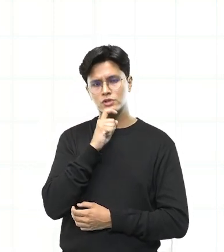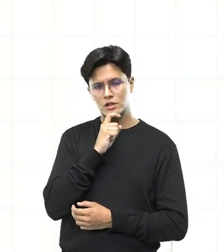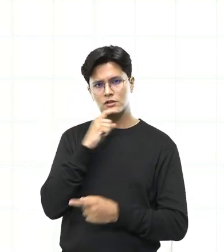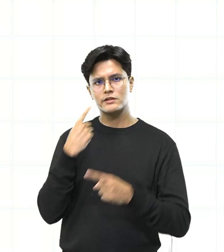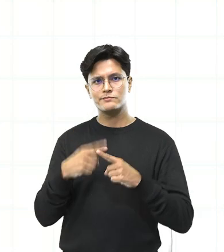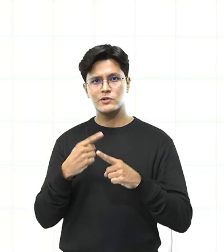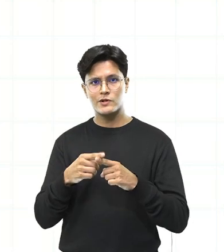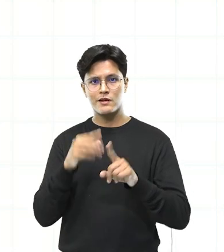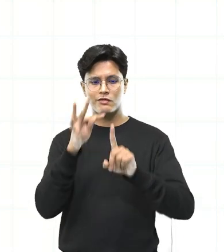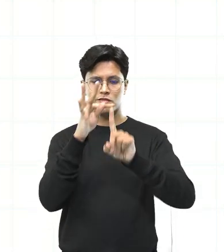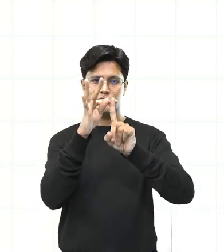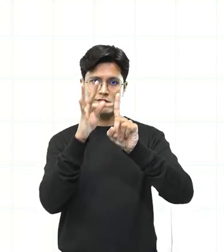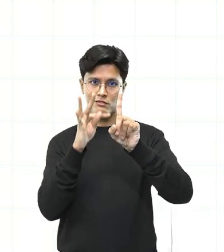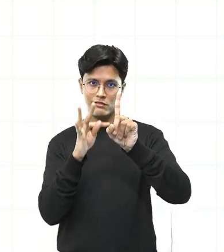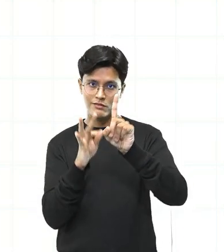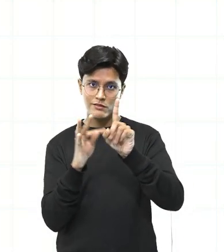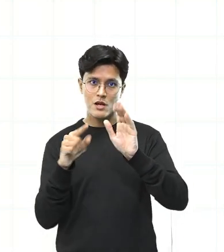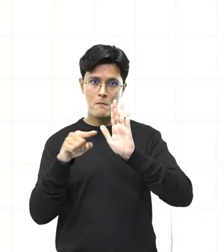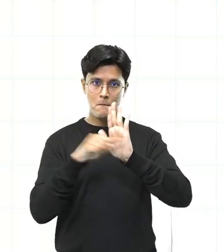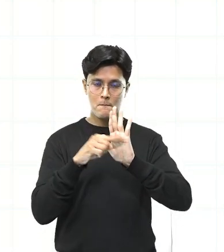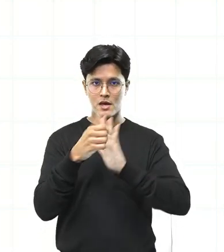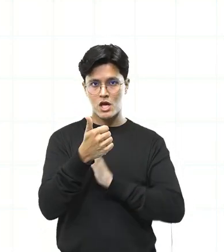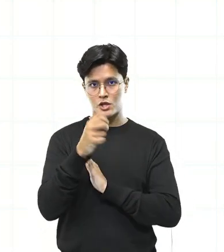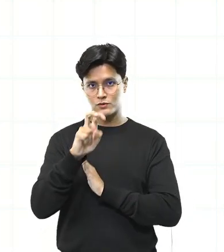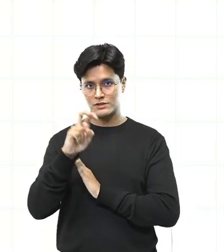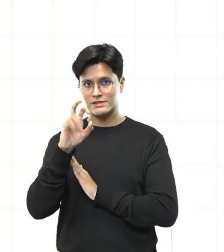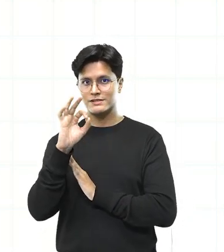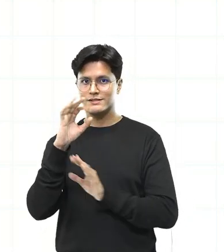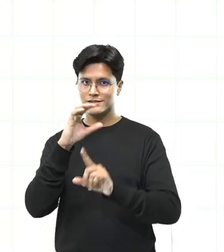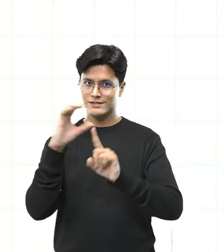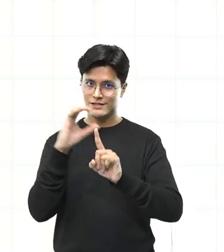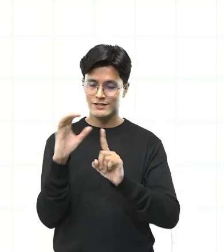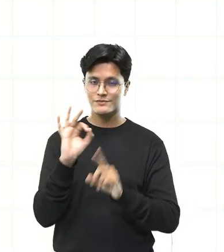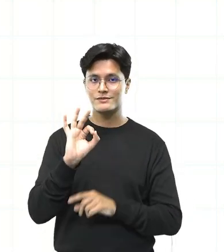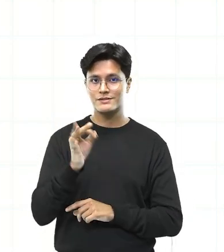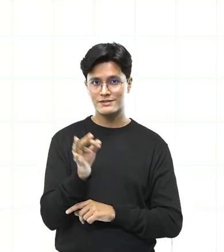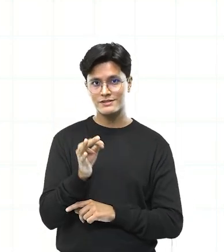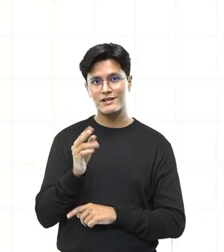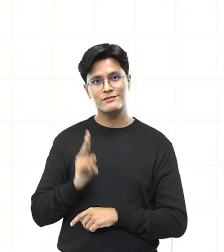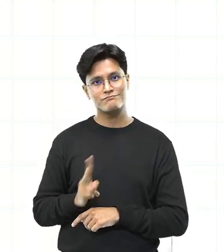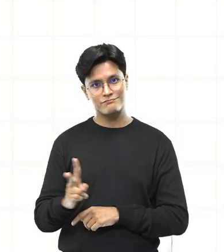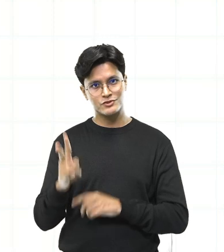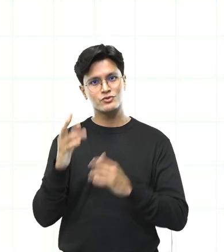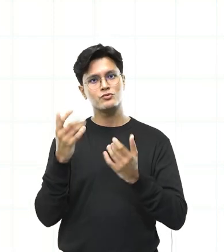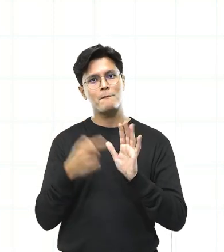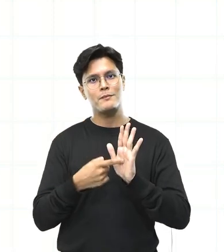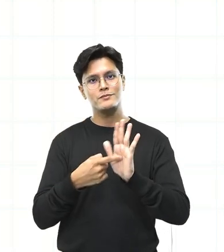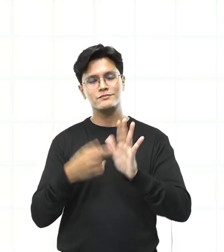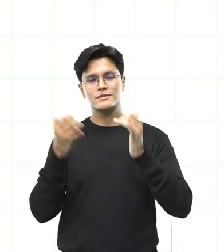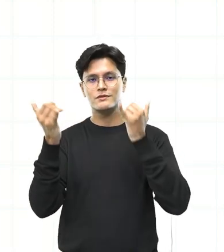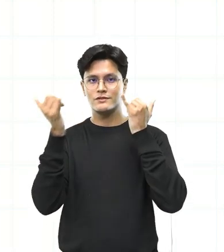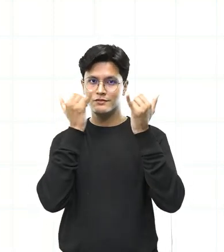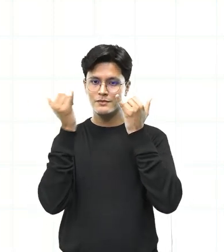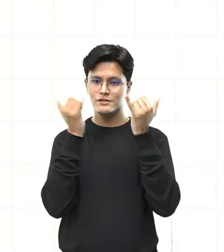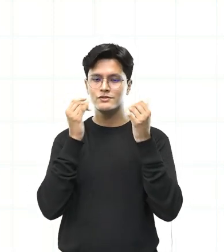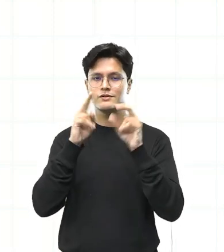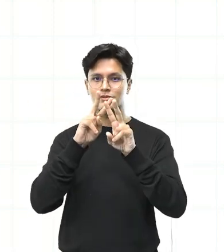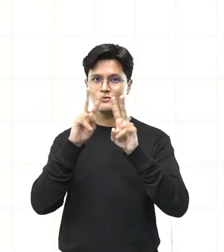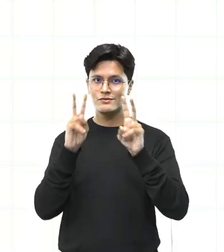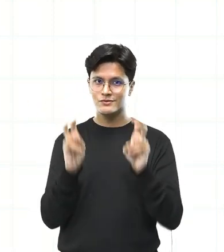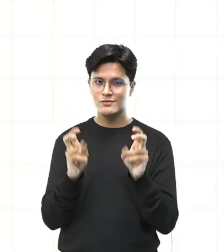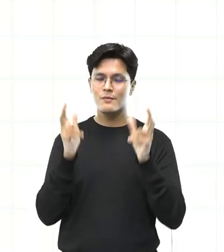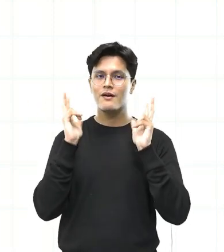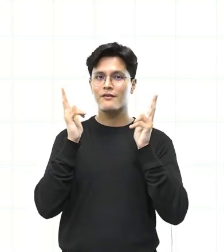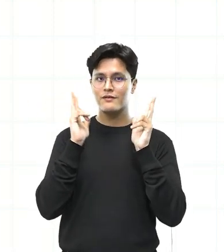de temperaturas que chegavam a menos graus Celsius. Continua, então, trazendo informações sobre a aventura, né?